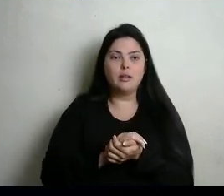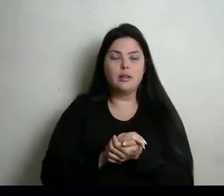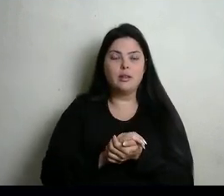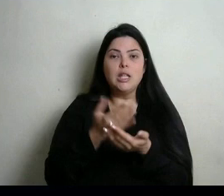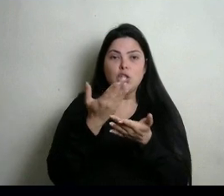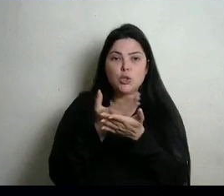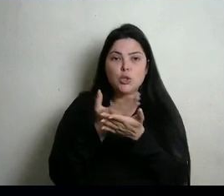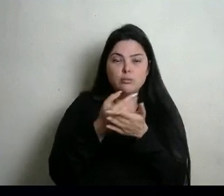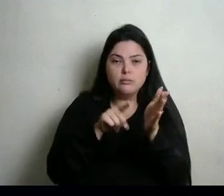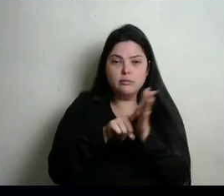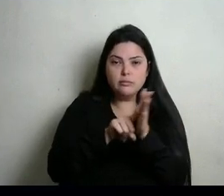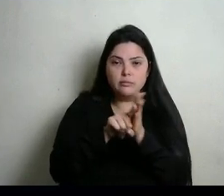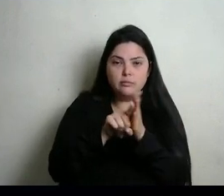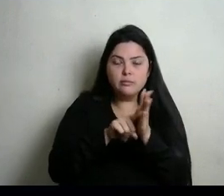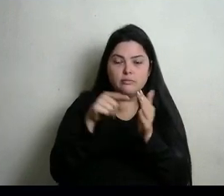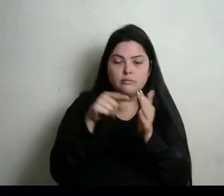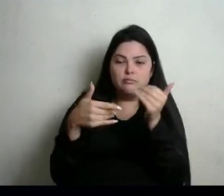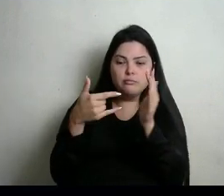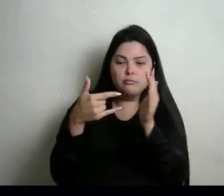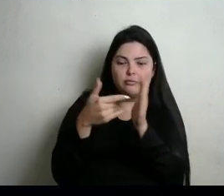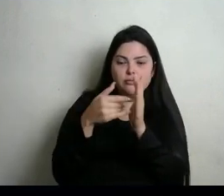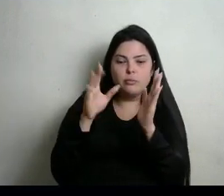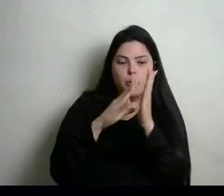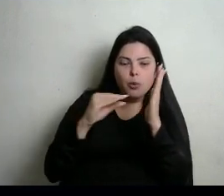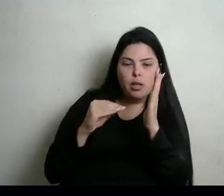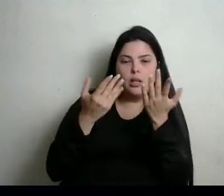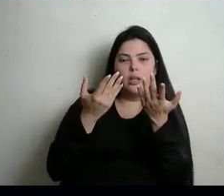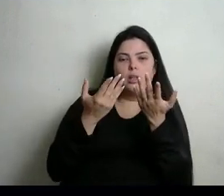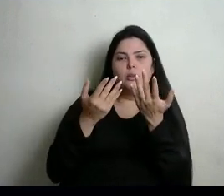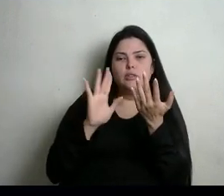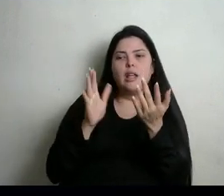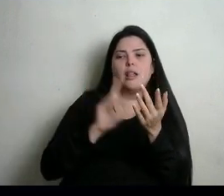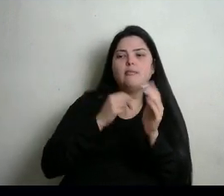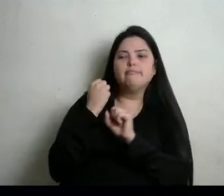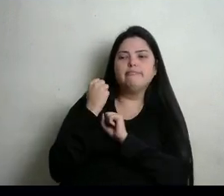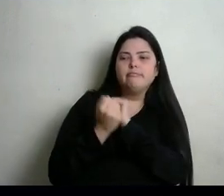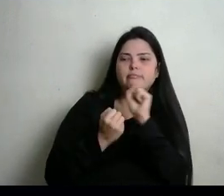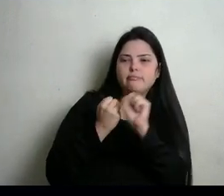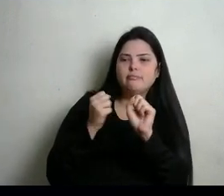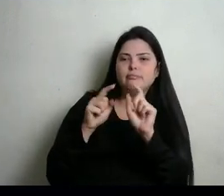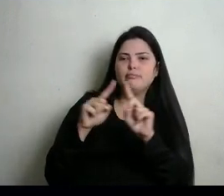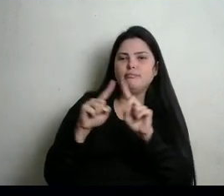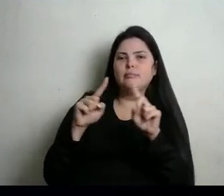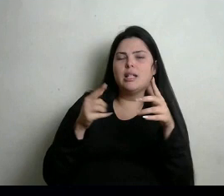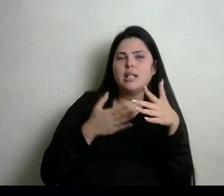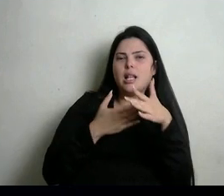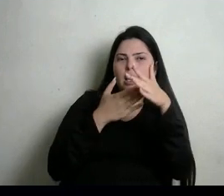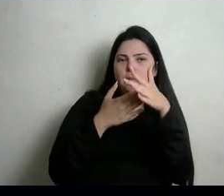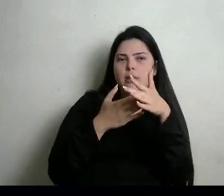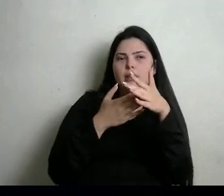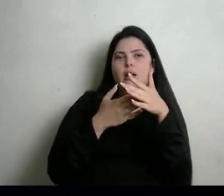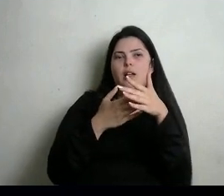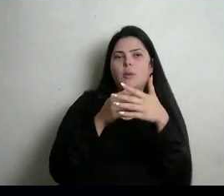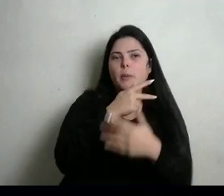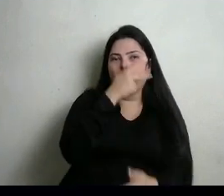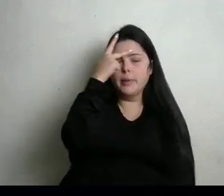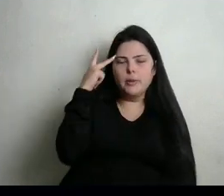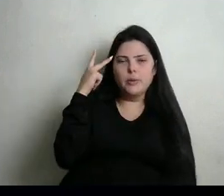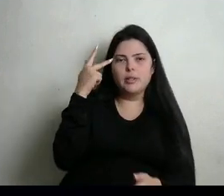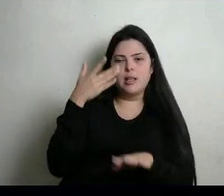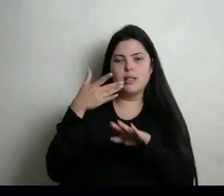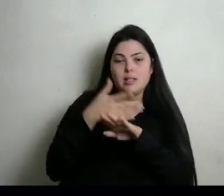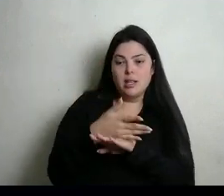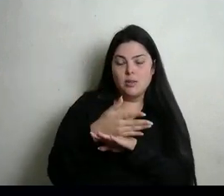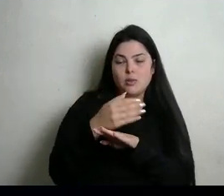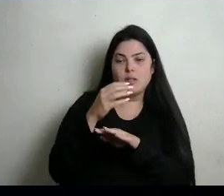esse desenvolvimento desses modelos já acontecem há alguns anos, mas eles estavam restritos a somente algumas pessoas. E o que a OpenAI